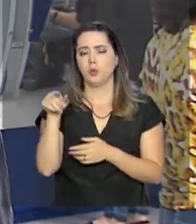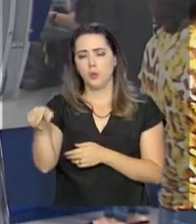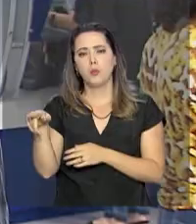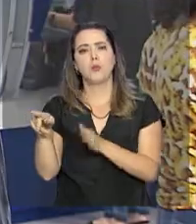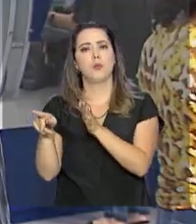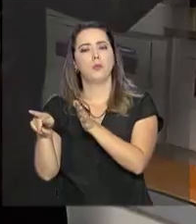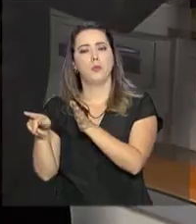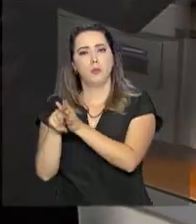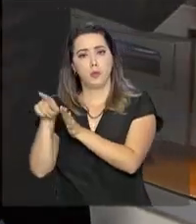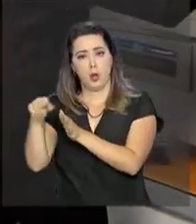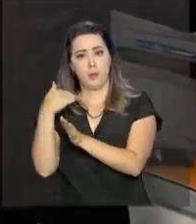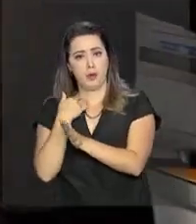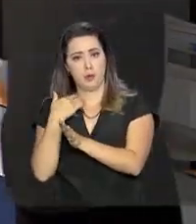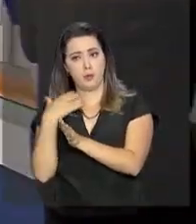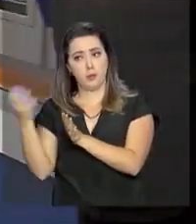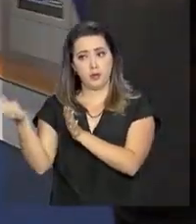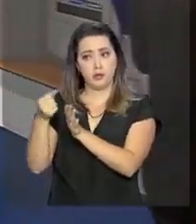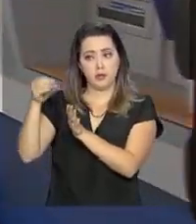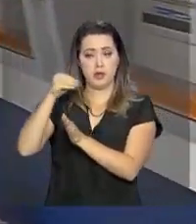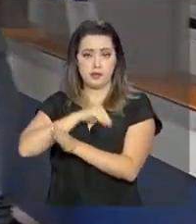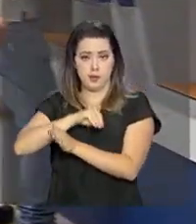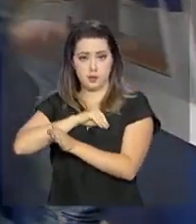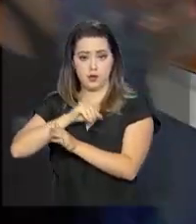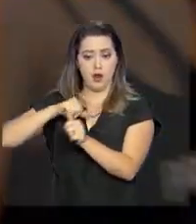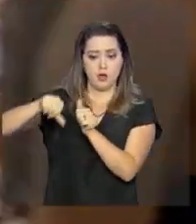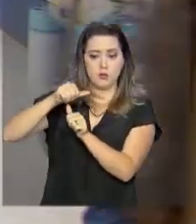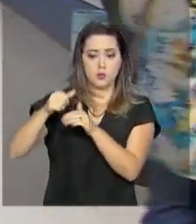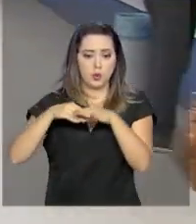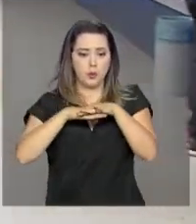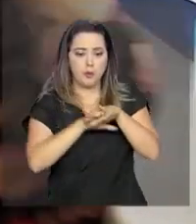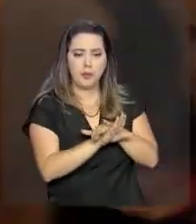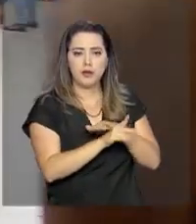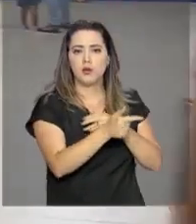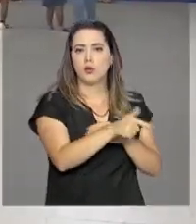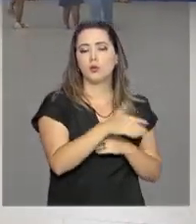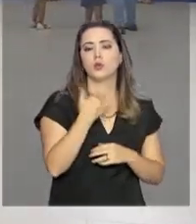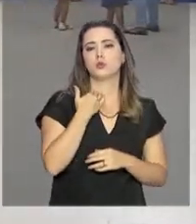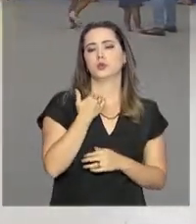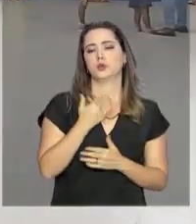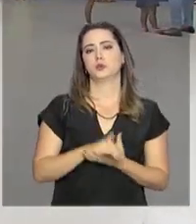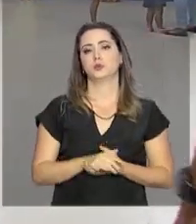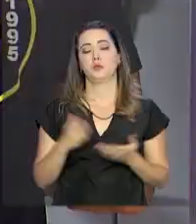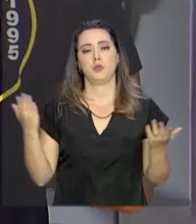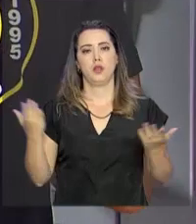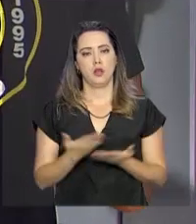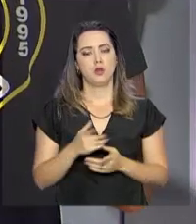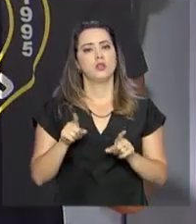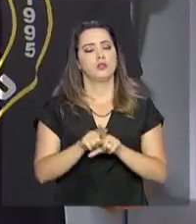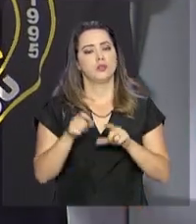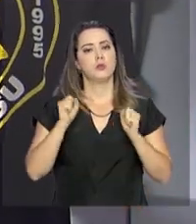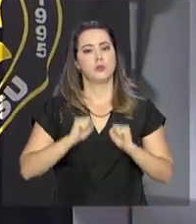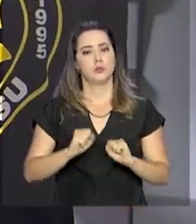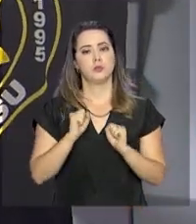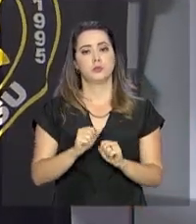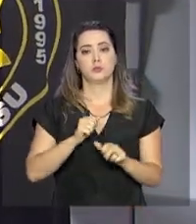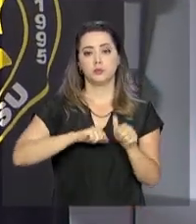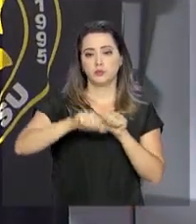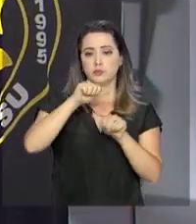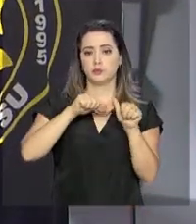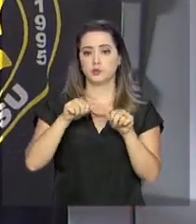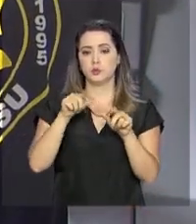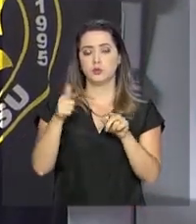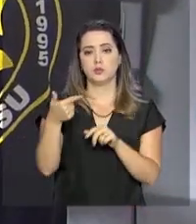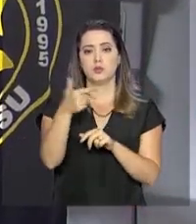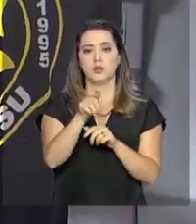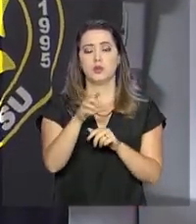fazer a mudança outra medida adotada pelo conselho monetário nacional é que agora os salários também poderão ser transferidos